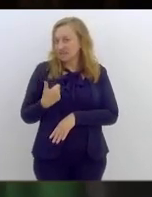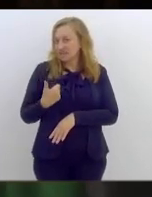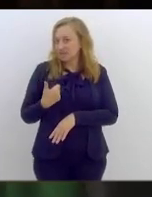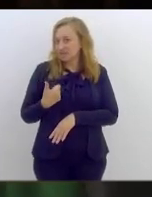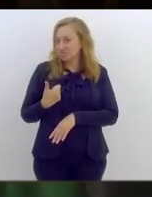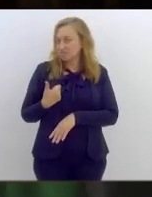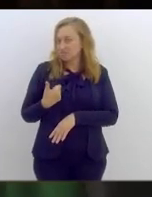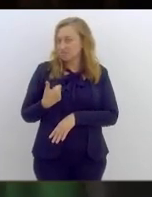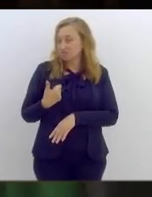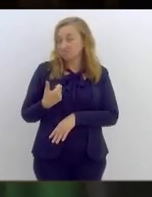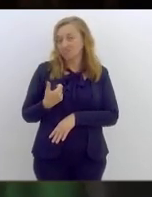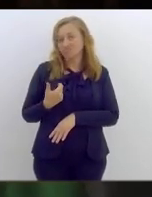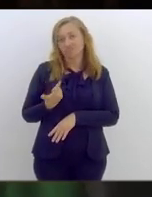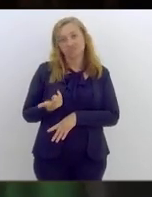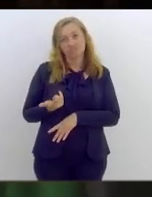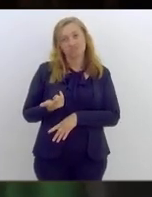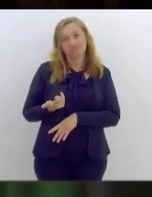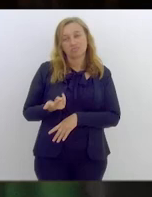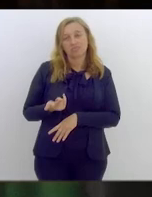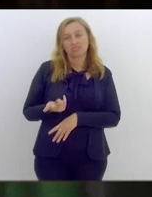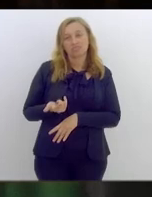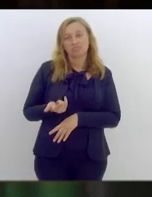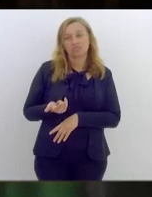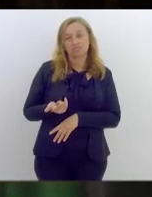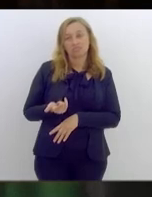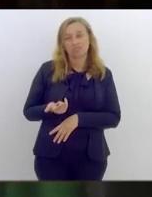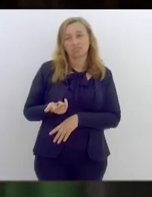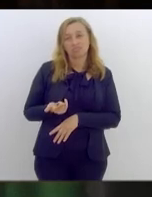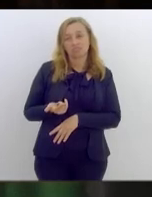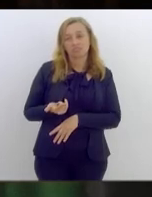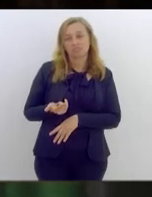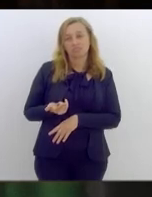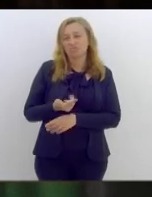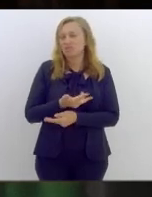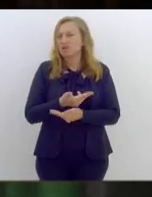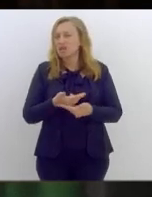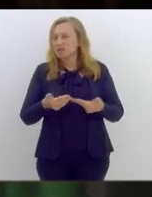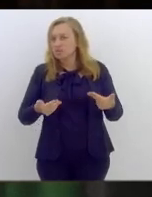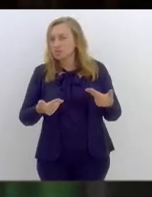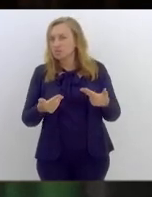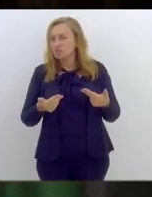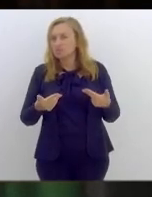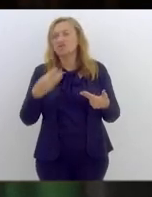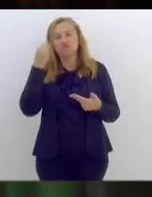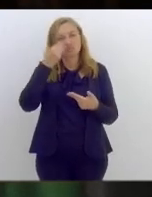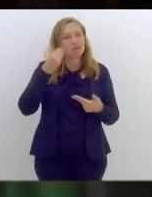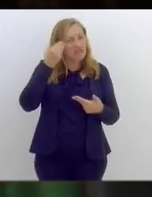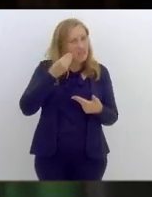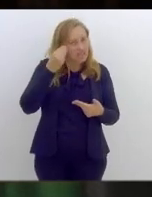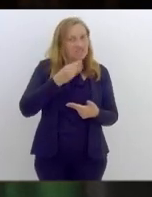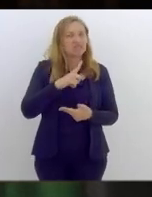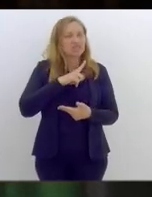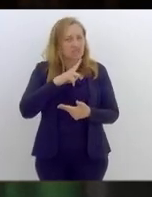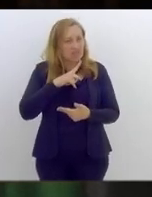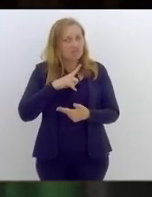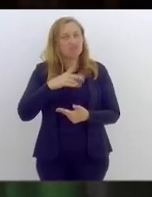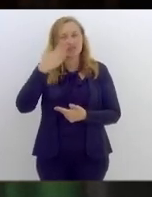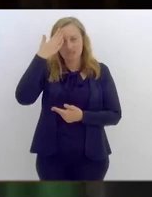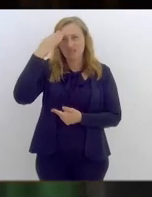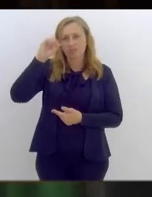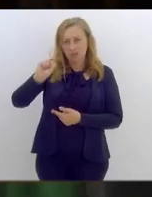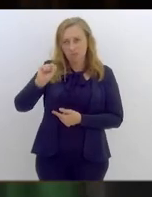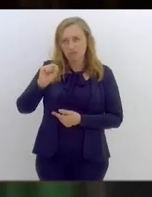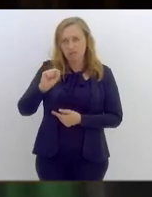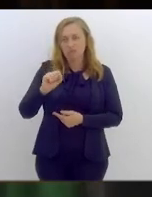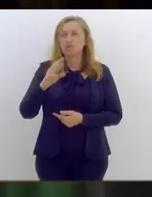acaso. Né? Bebi muitas águas nessa fonte da sabedoria de